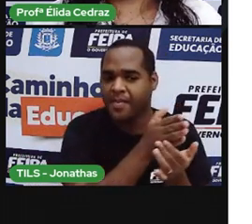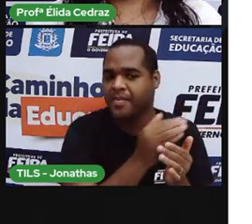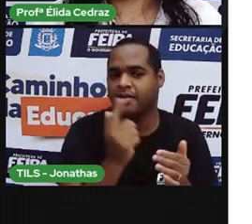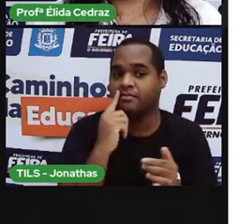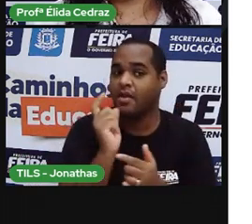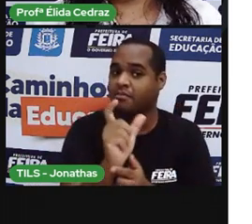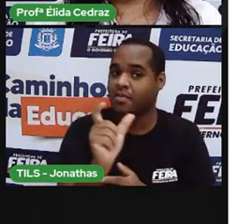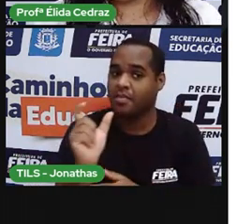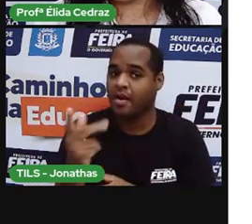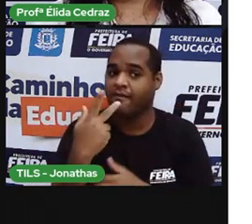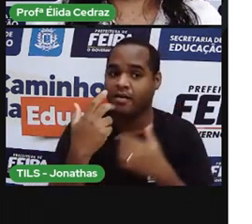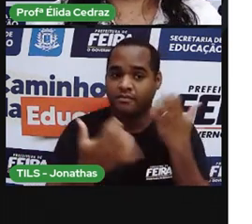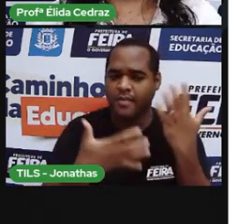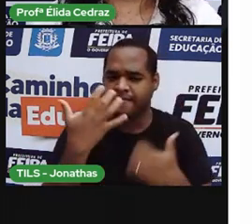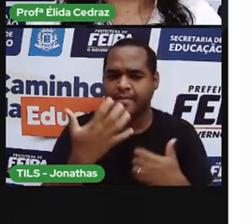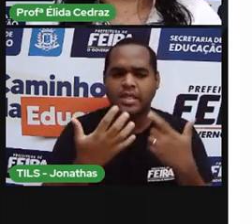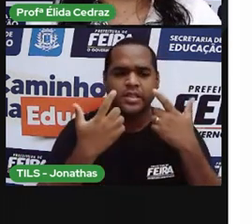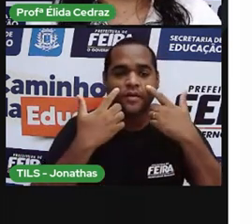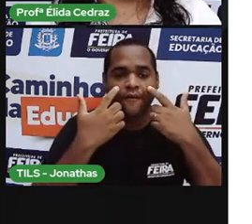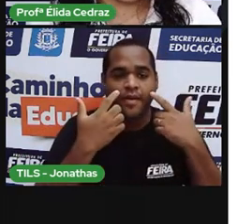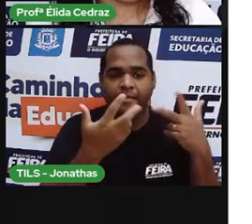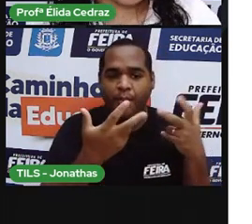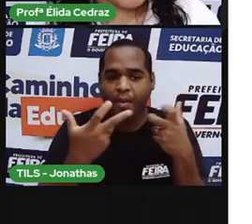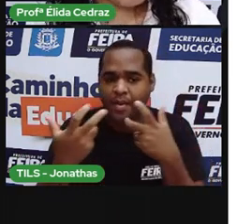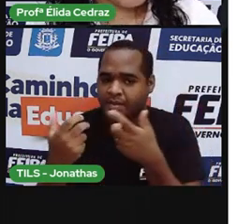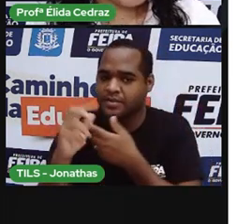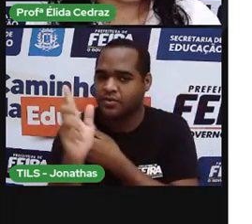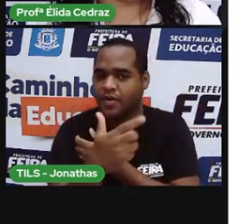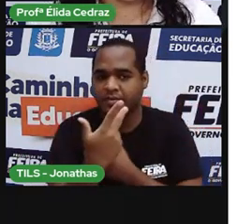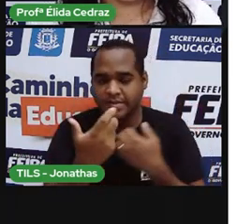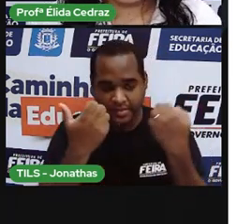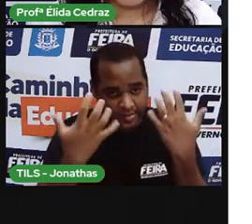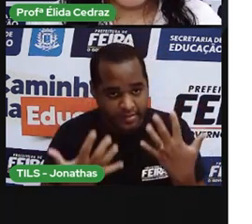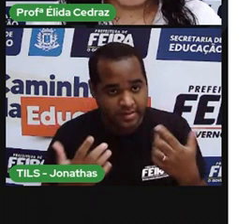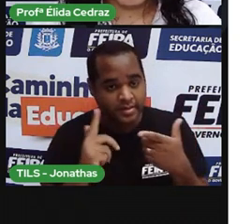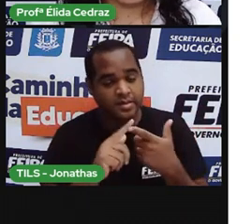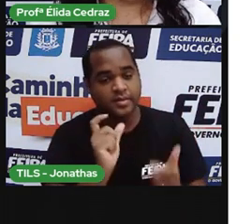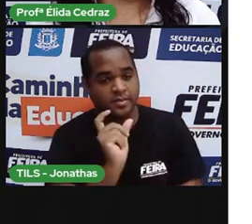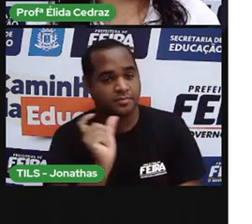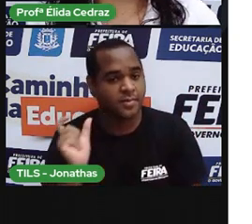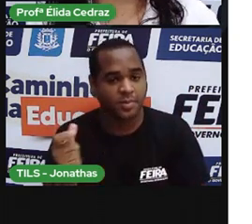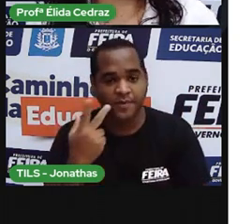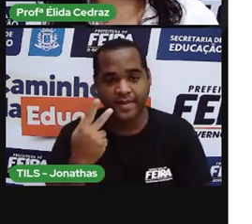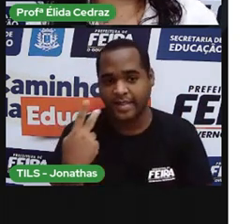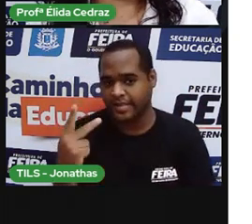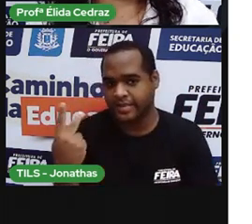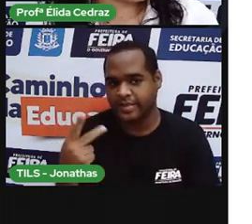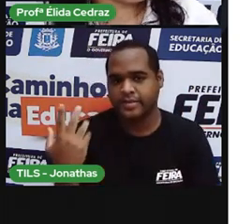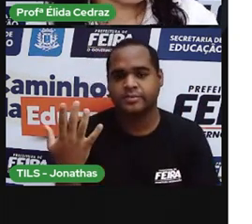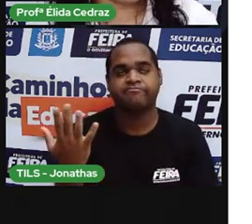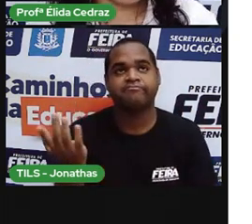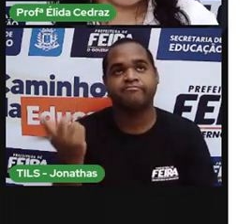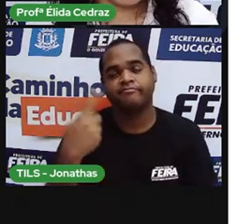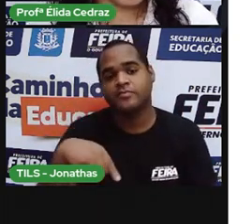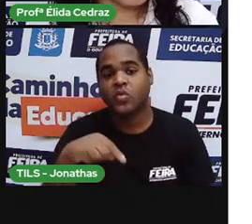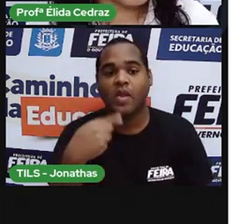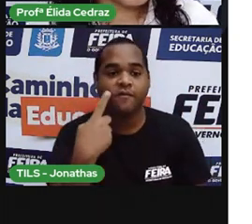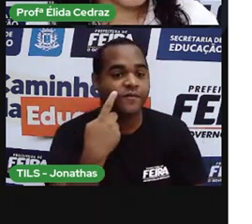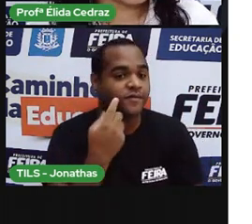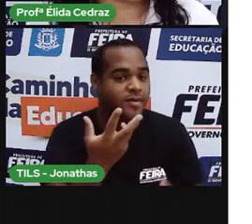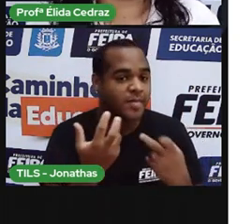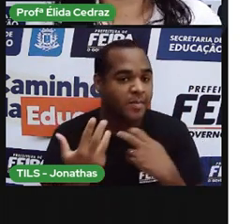Também vimos como segmentar a palavra em sílabas. Vimos como separar pela